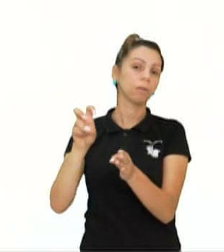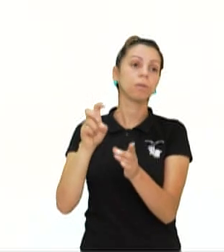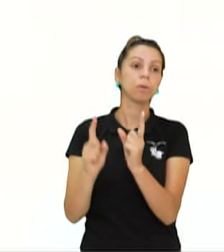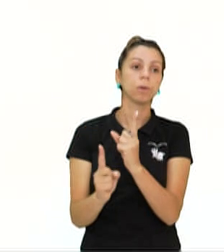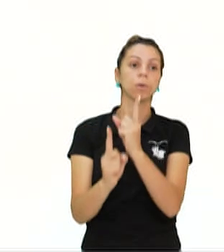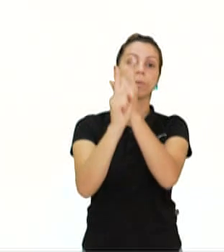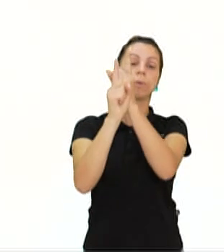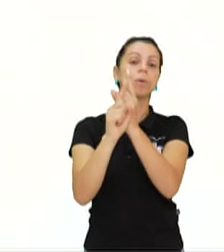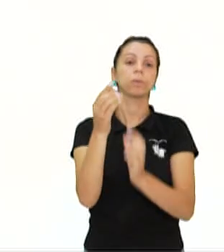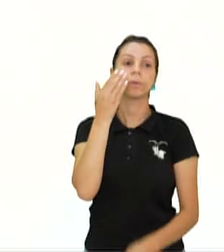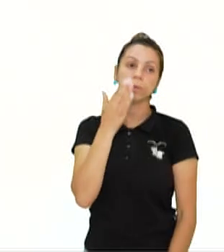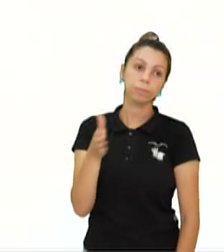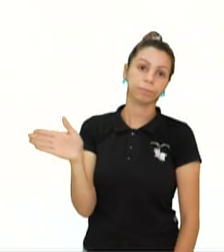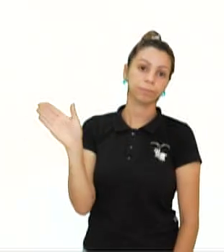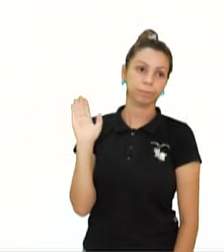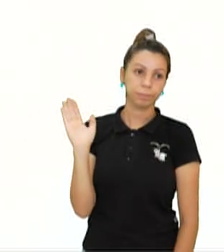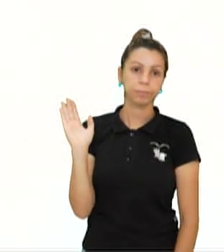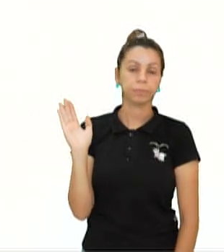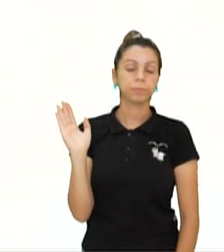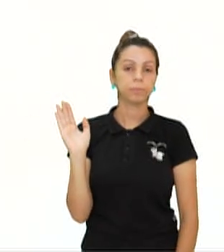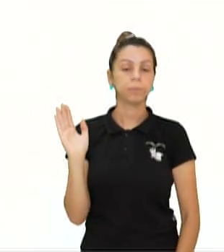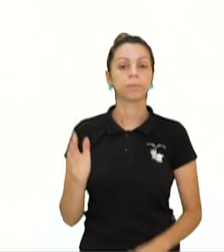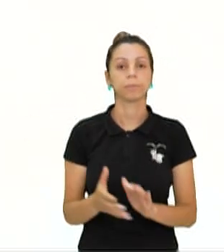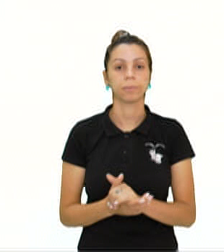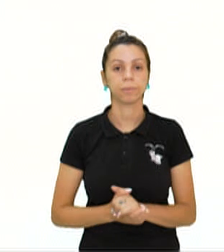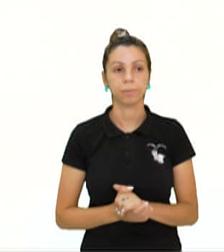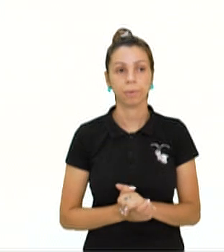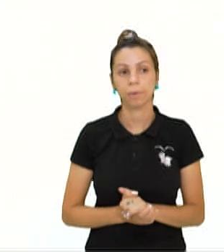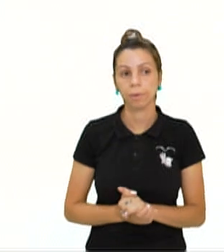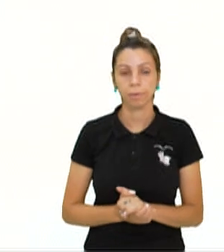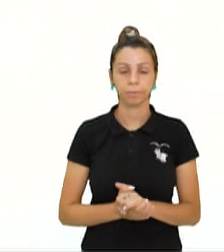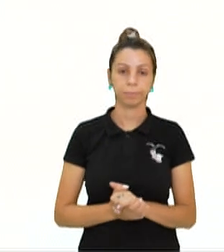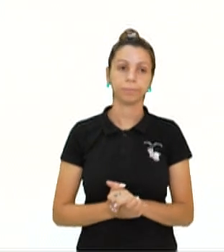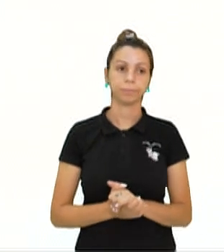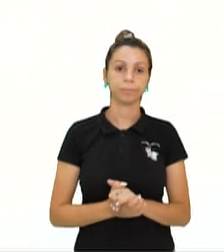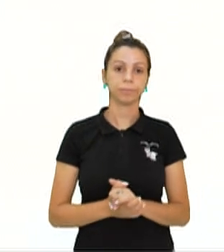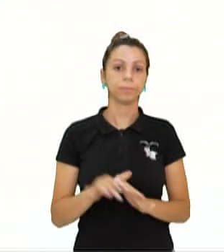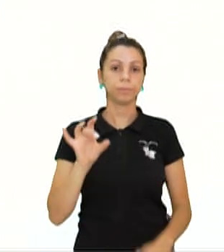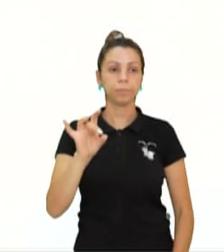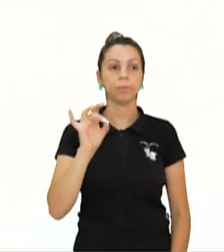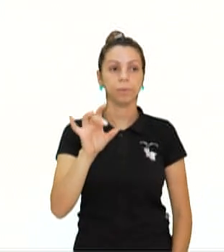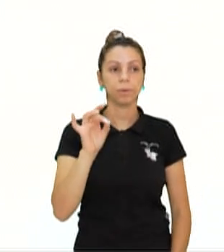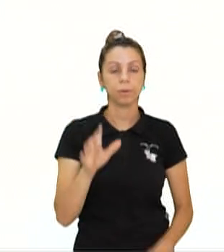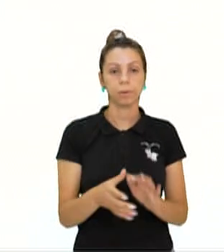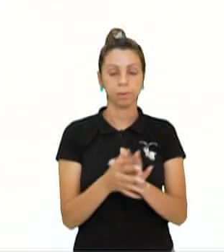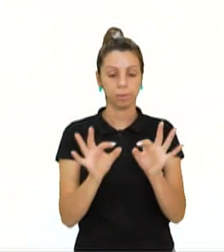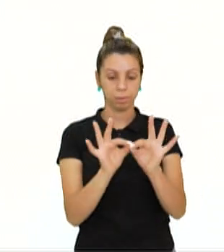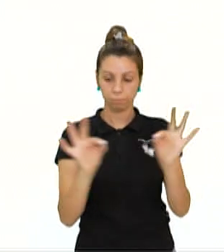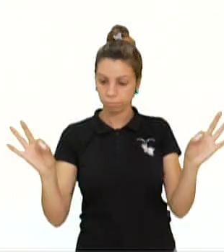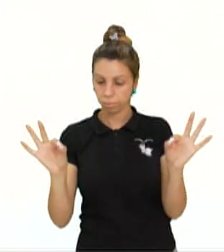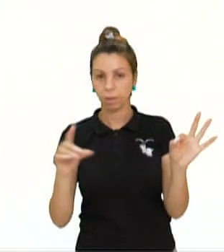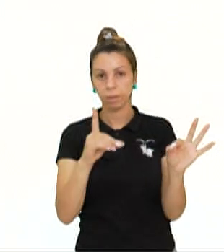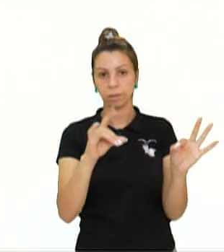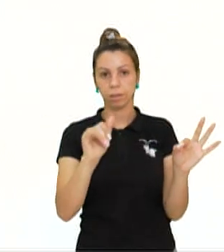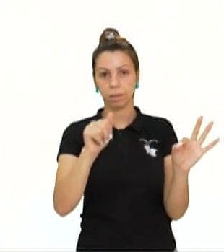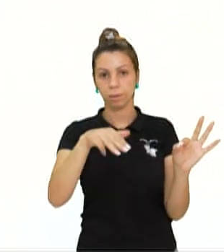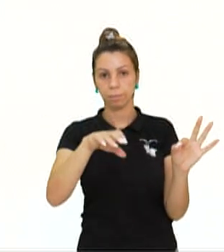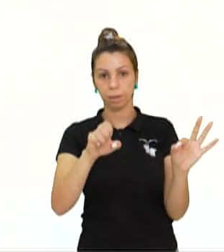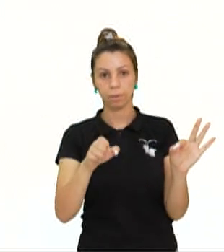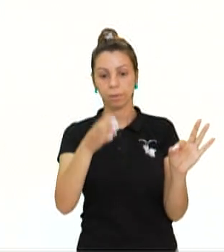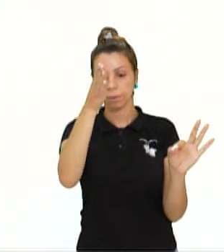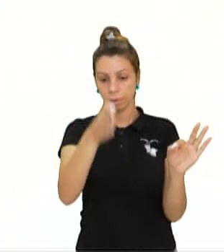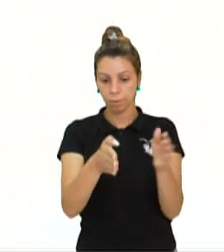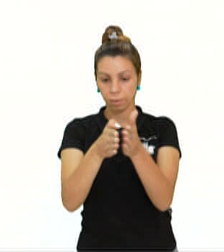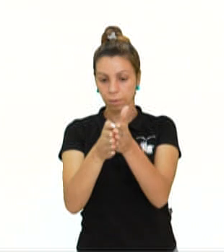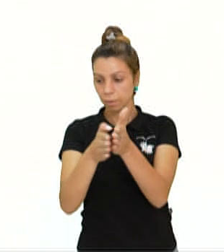chegar, né, na conclusão do exercício, né? Só que está dizendo para vocês, né, que o diâmetro é tudo isso, o raio é metade,